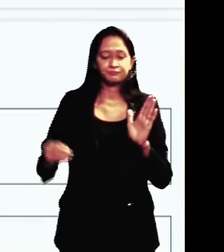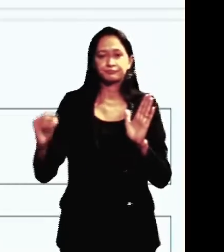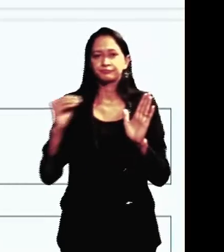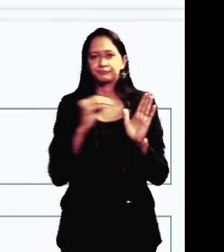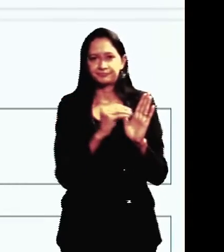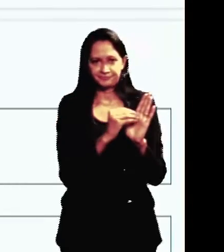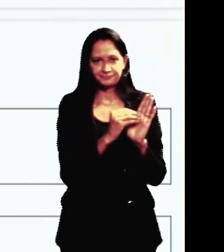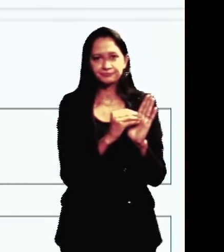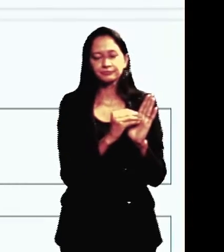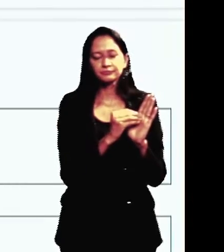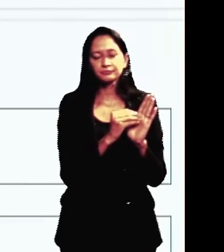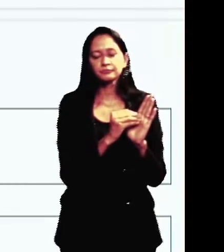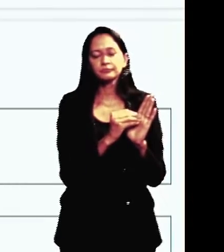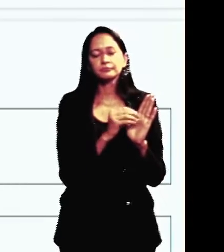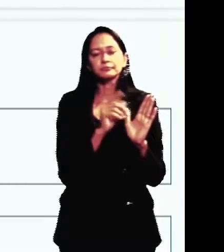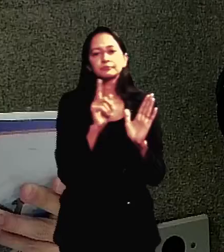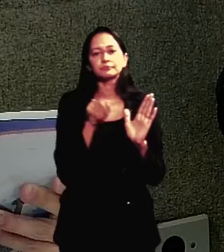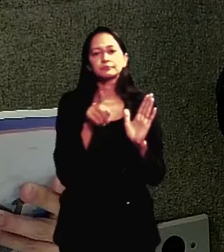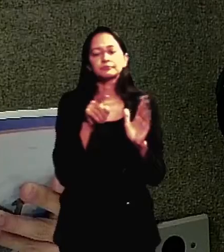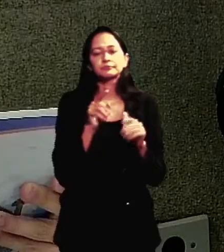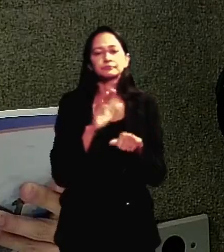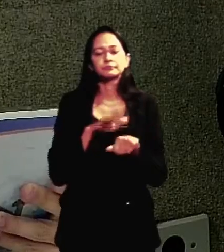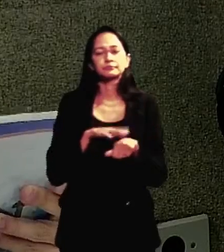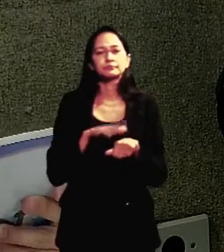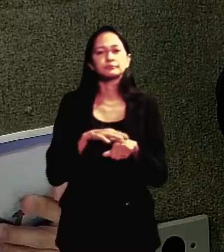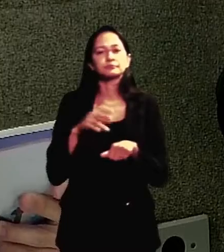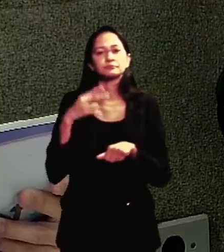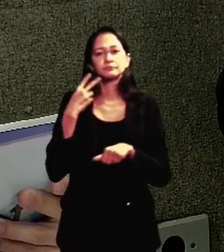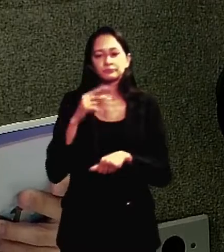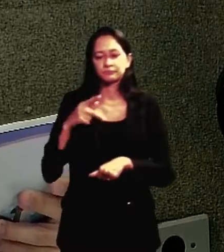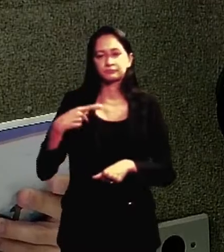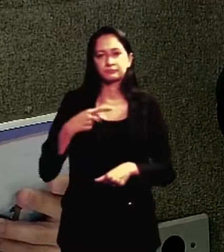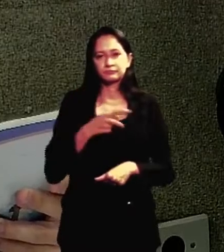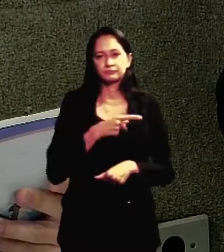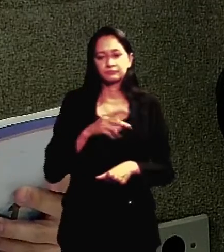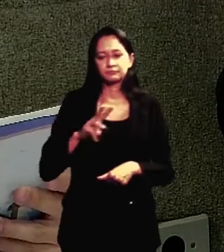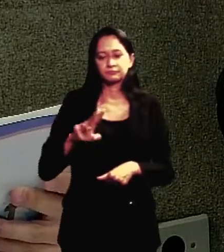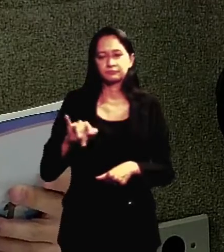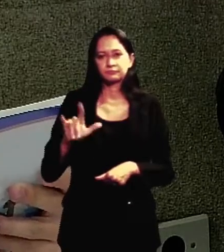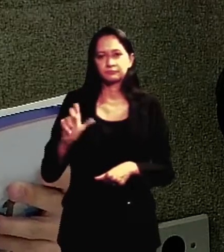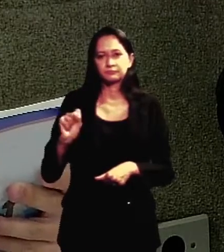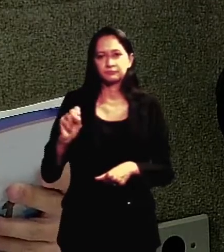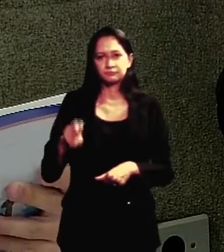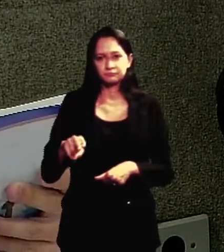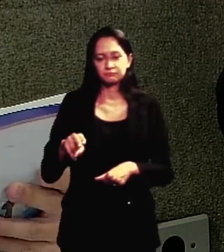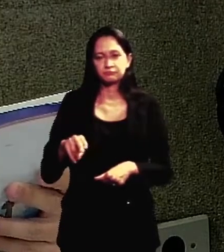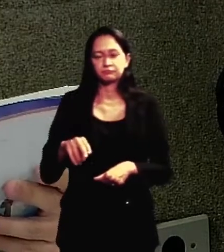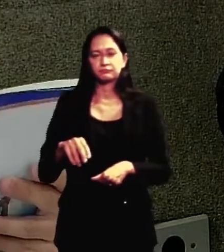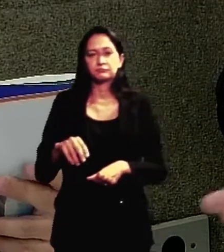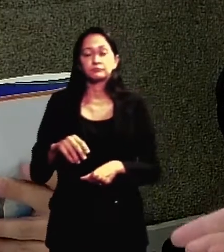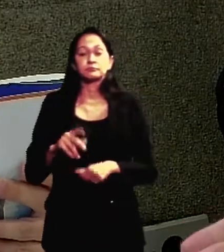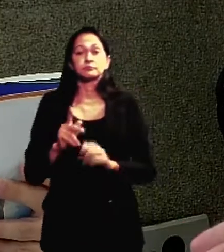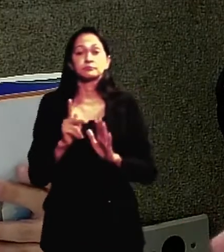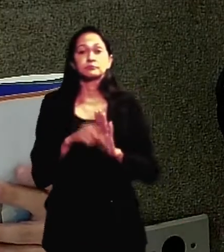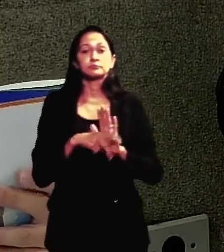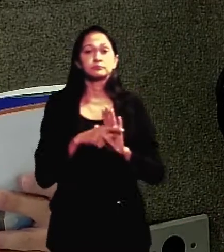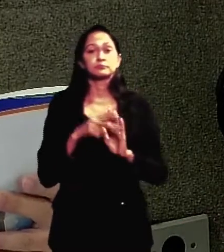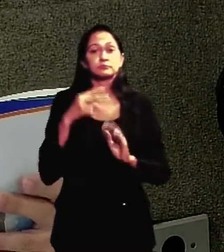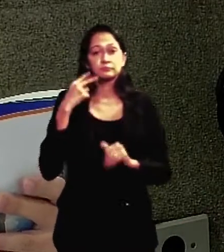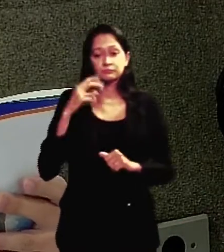de pauta por parte do ilustre vereador Pastor Wilson, projeto de autoria do vereador Sandy